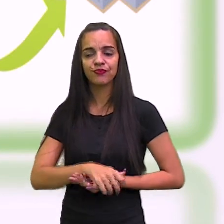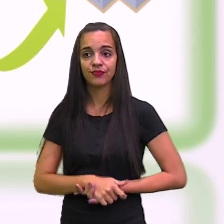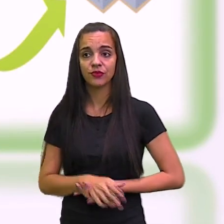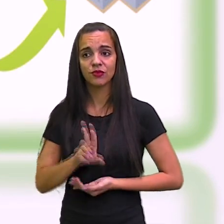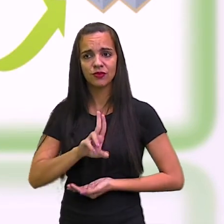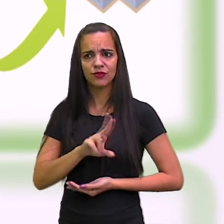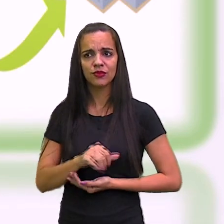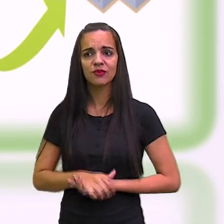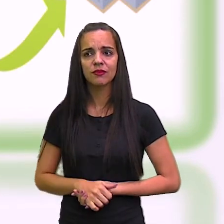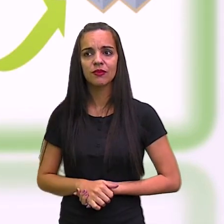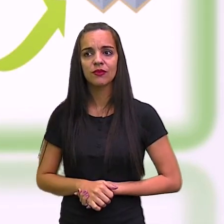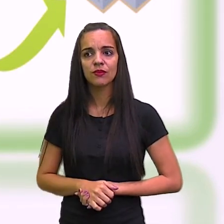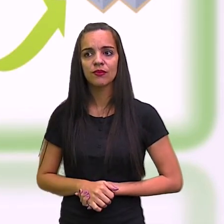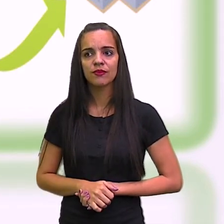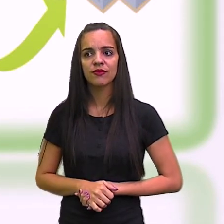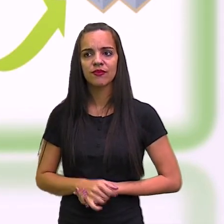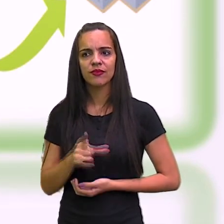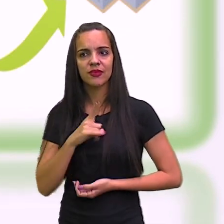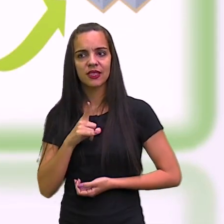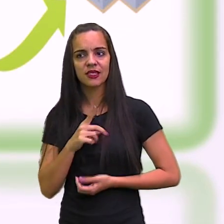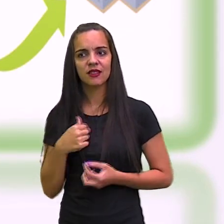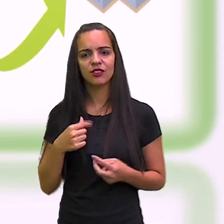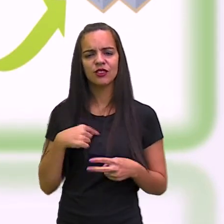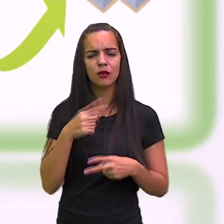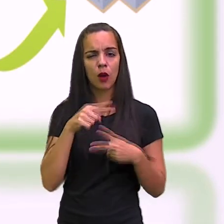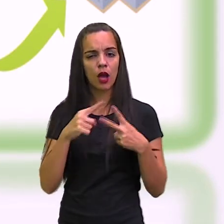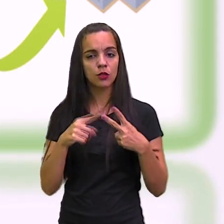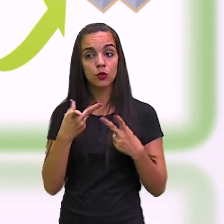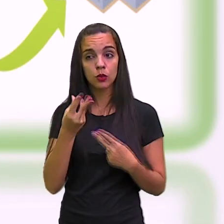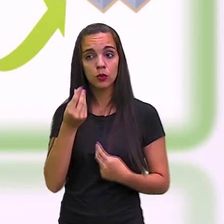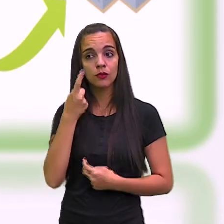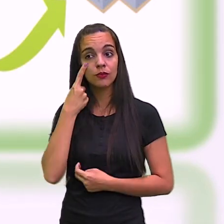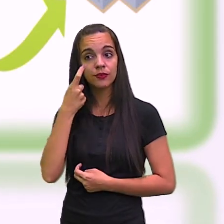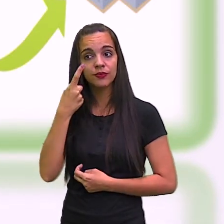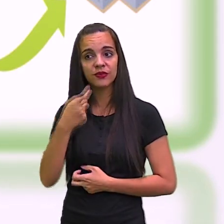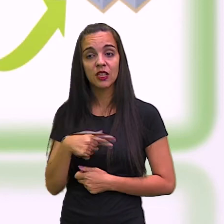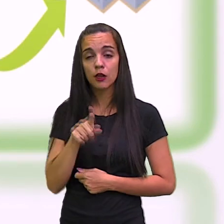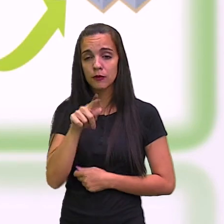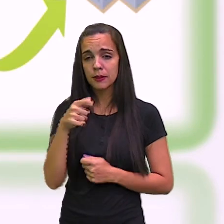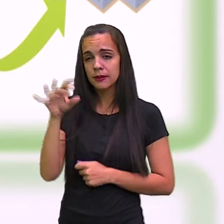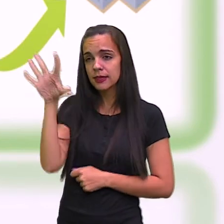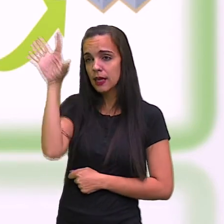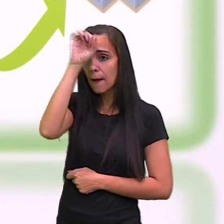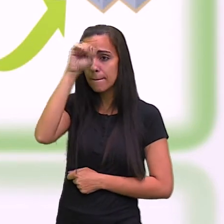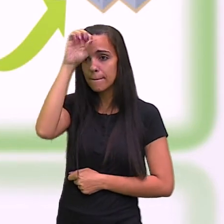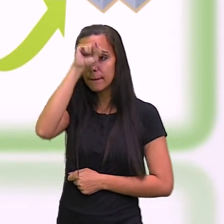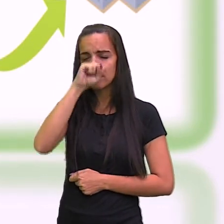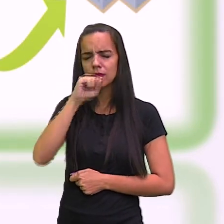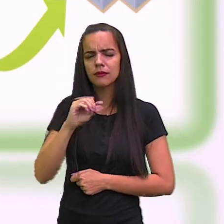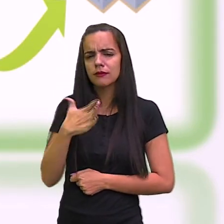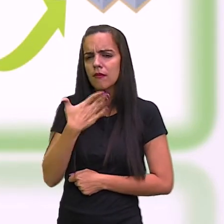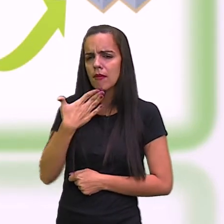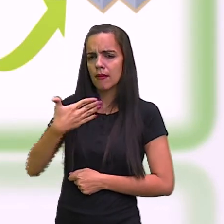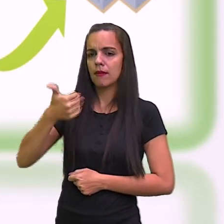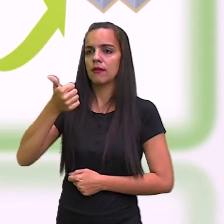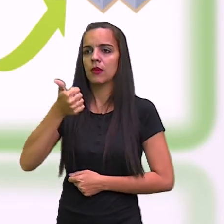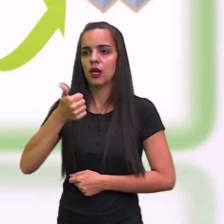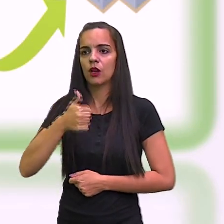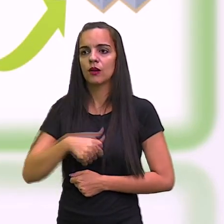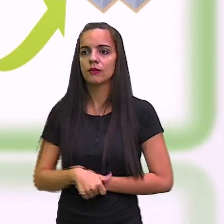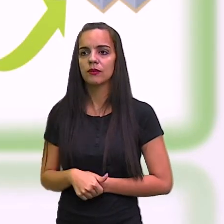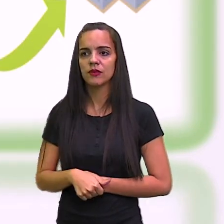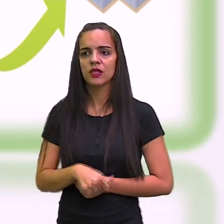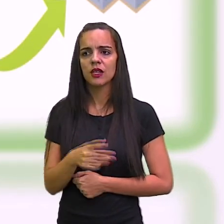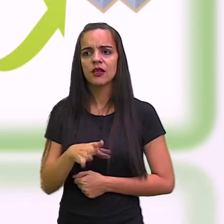hoje? Ou as duas são interessantes? Para você aprender ainda mais,